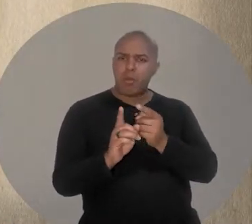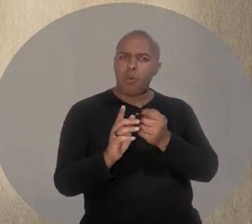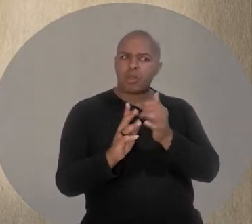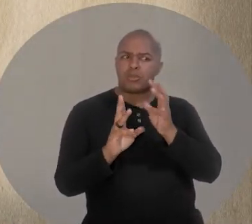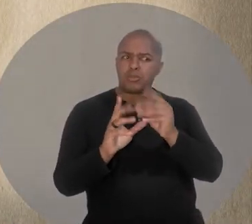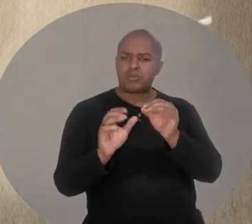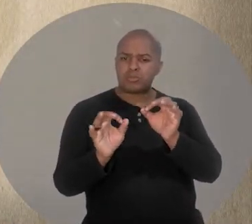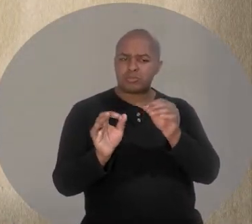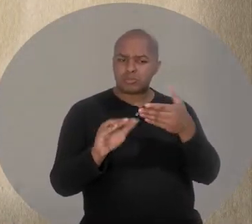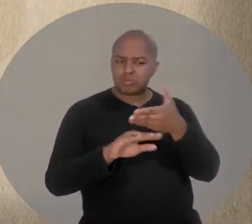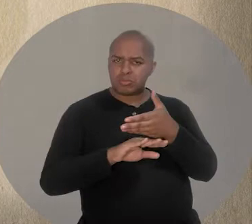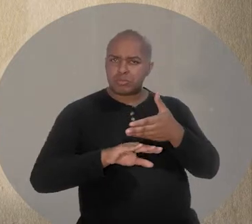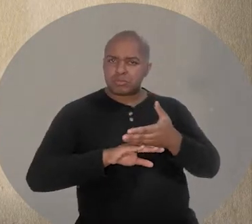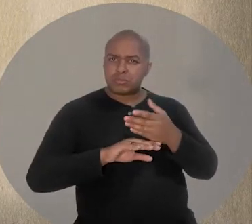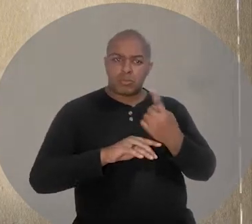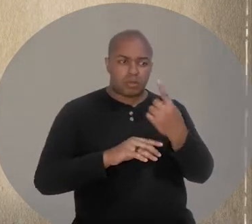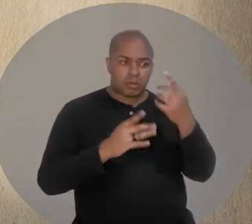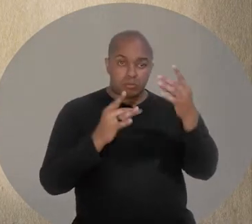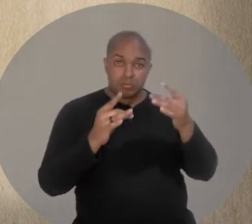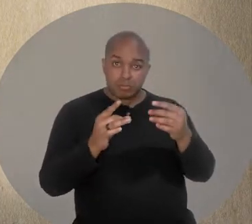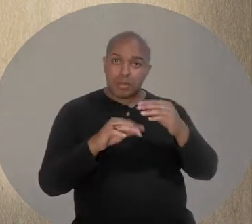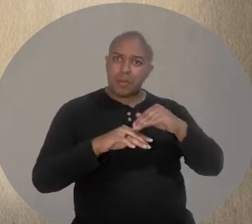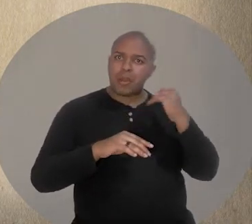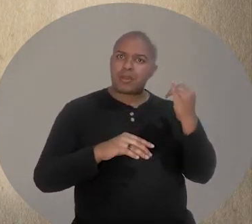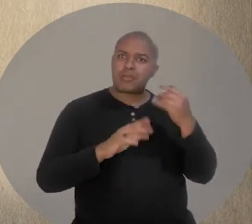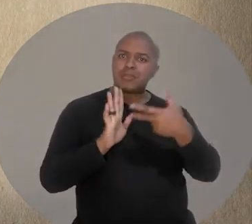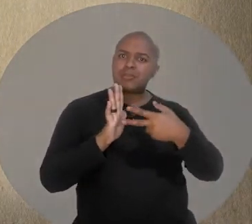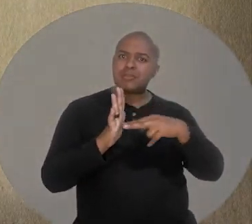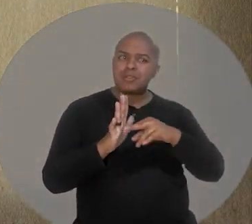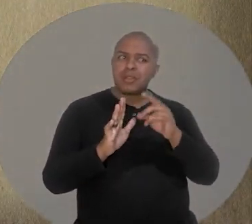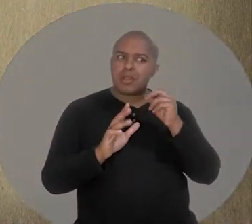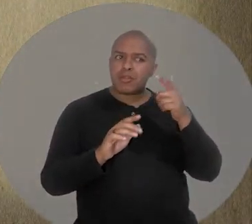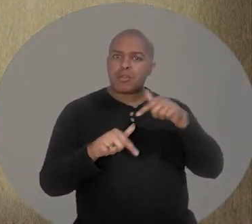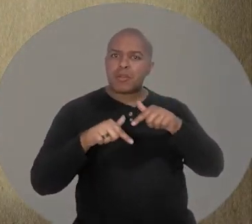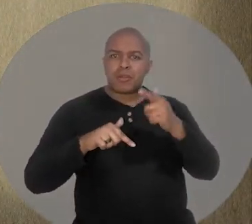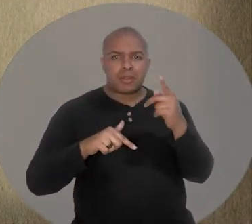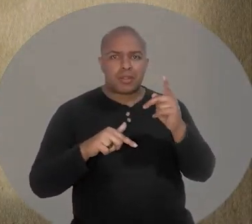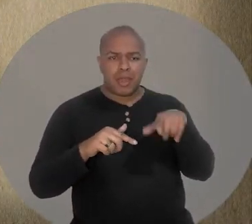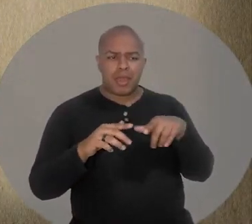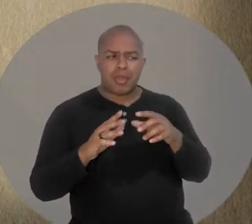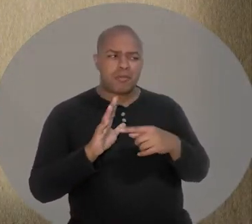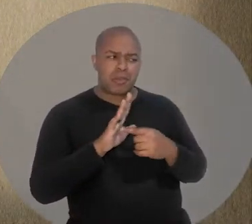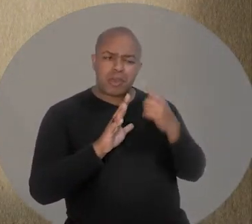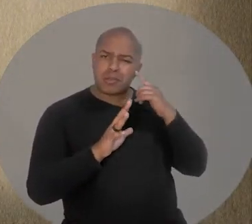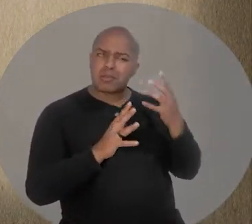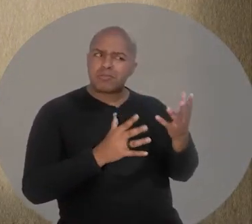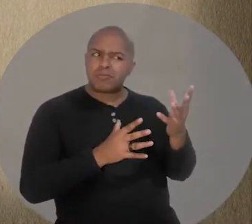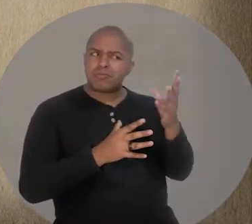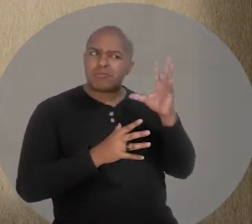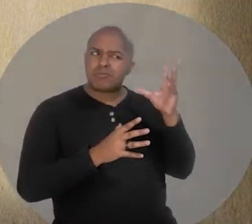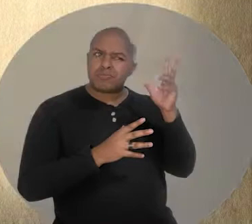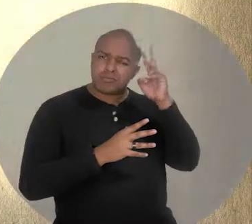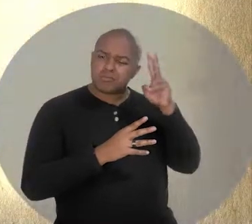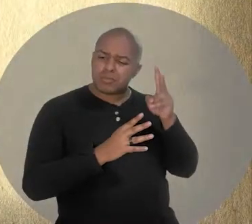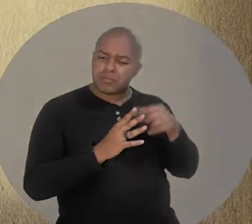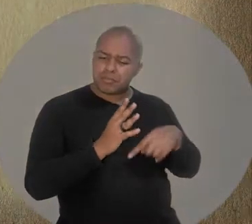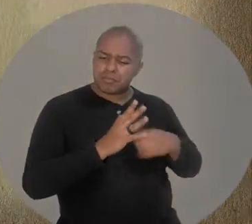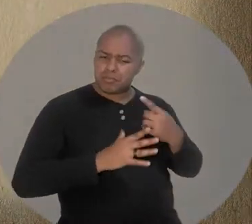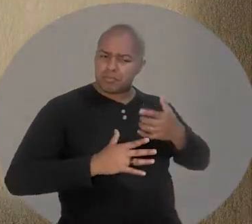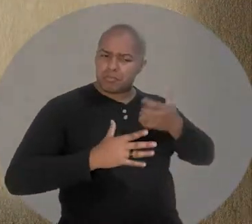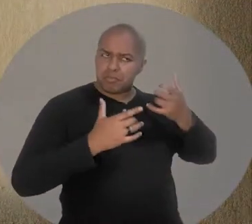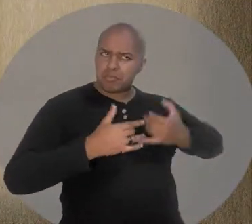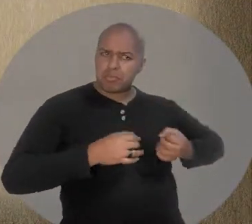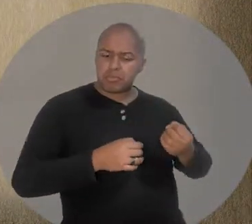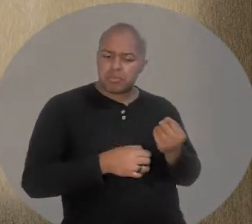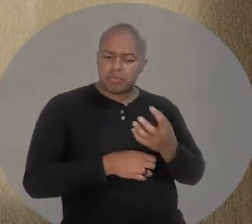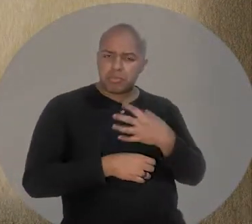constatamos quase todos os envolvidos que um dos aspectos mais significativos do meu trabalho era esse resgate da primeira pessoa,